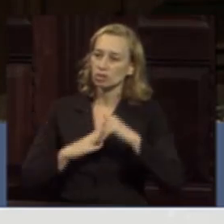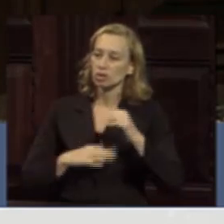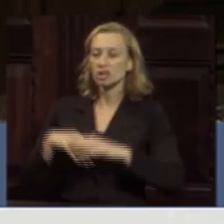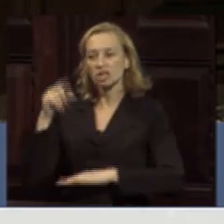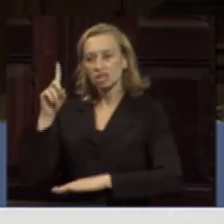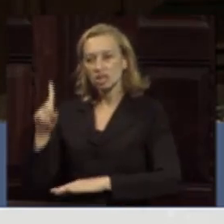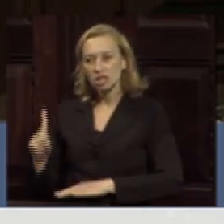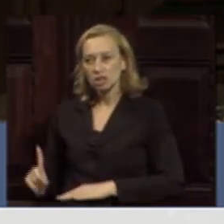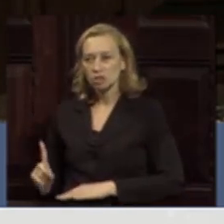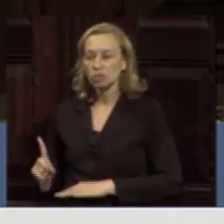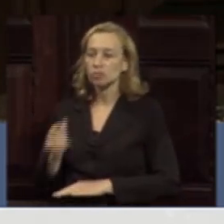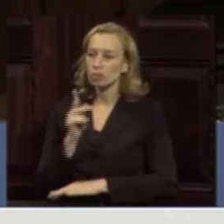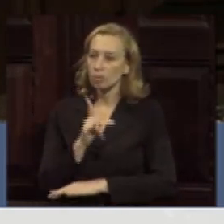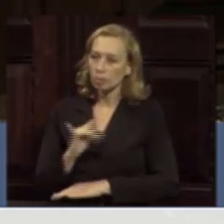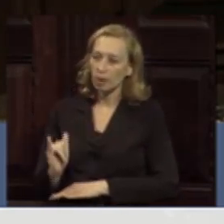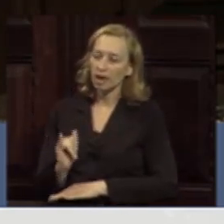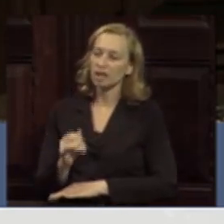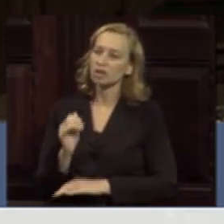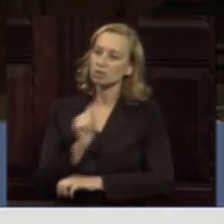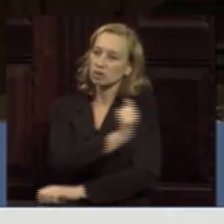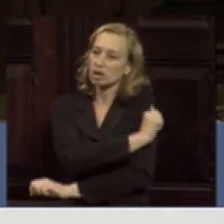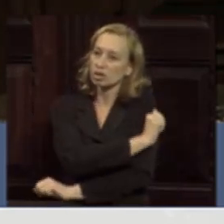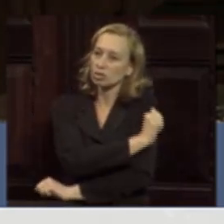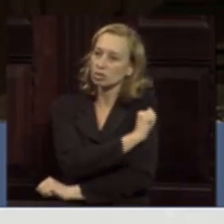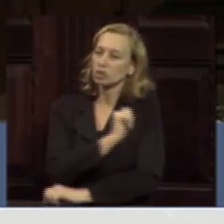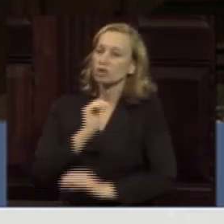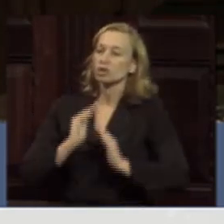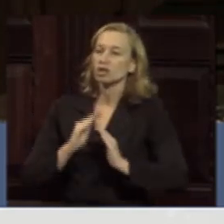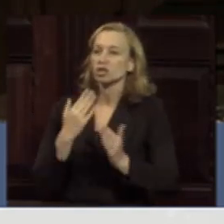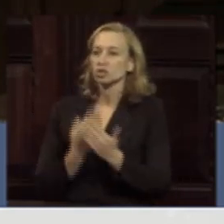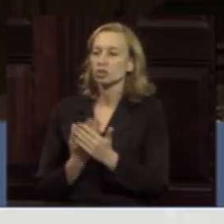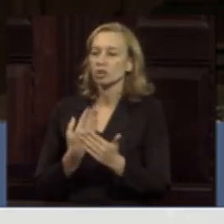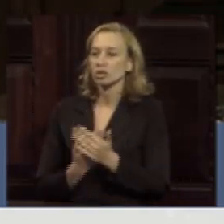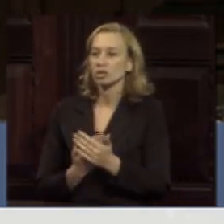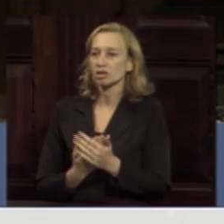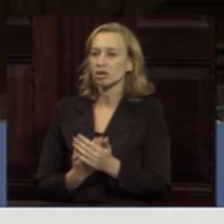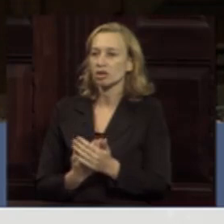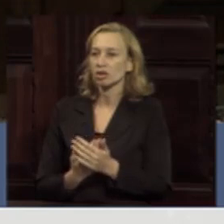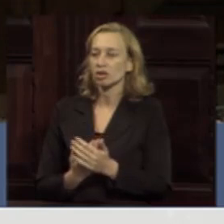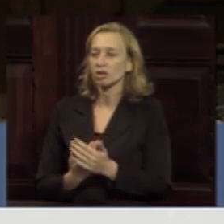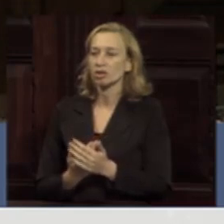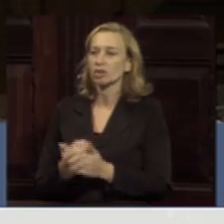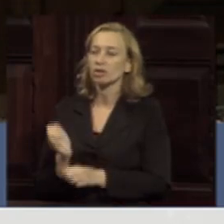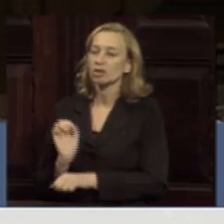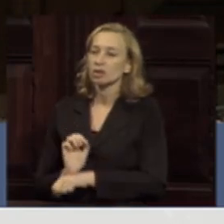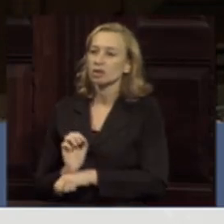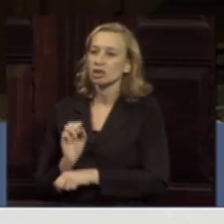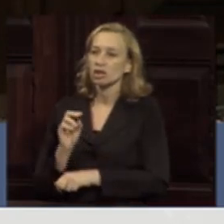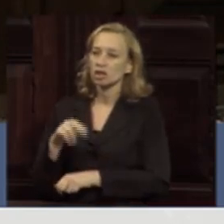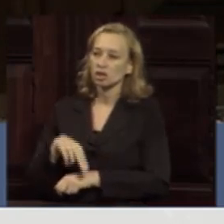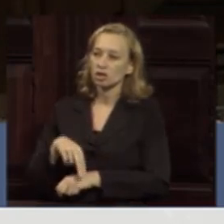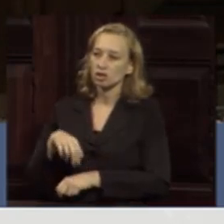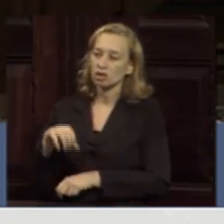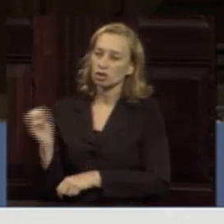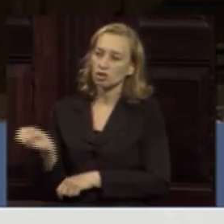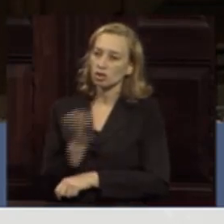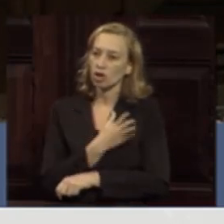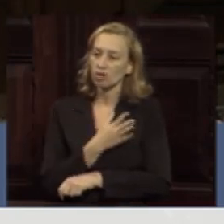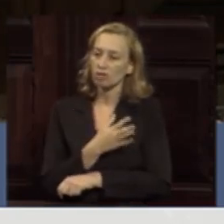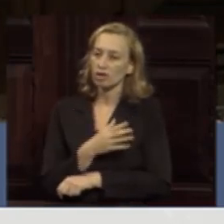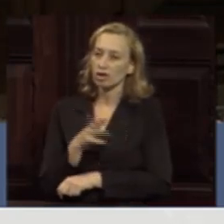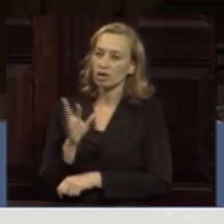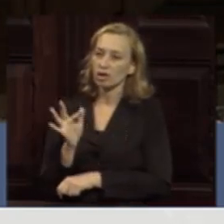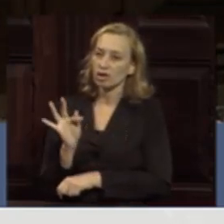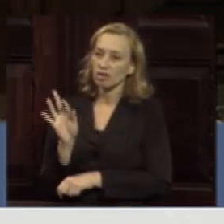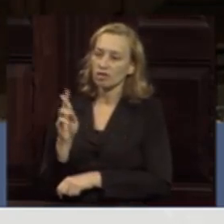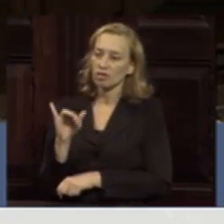direção, dos pais de alunos, dos estudantes do Colégio Estadual Jamiel Jaic, em Nova Friburgo. Provavelmente a